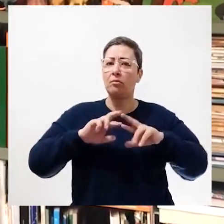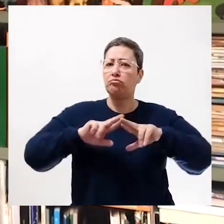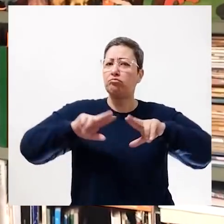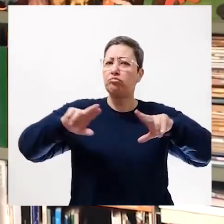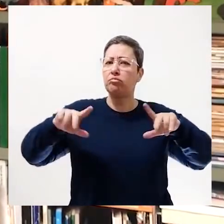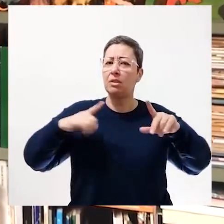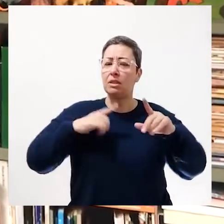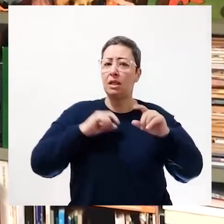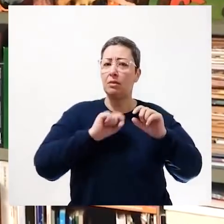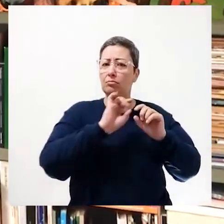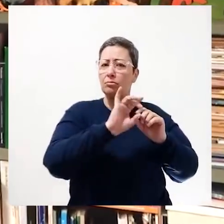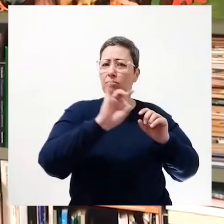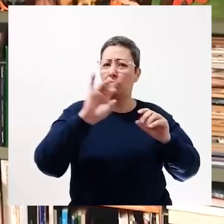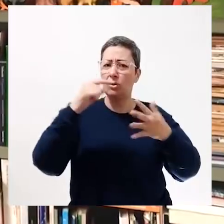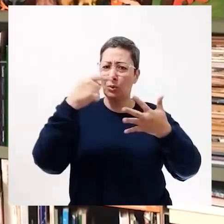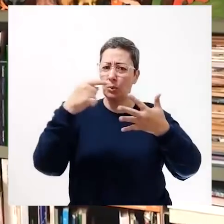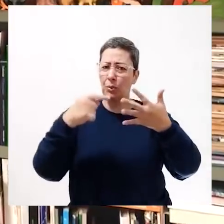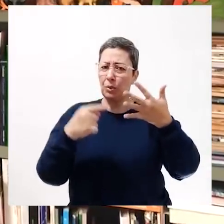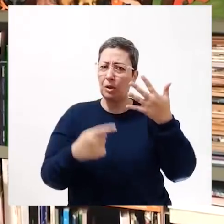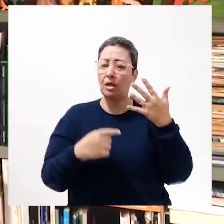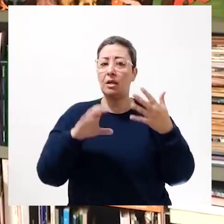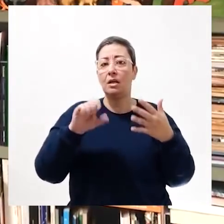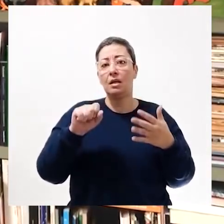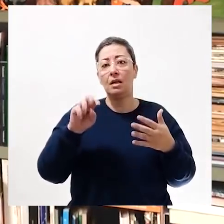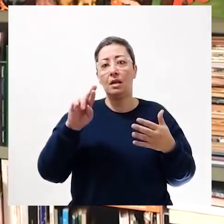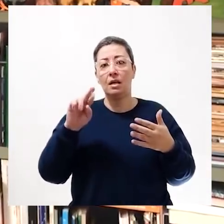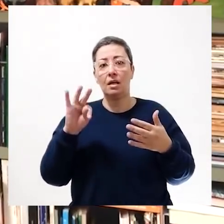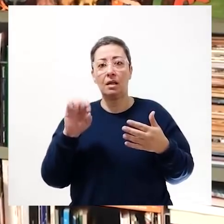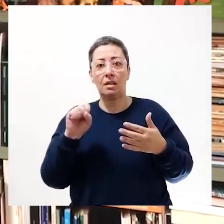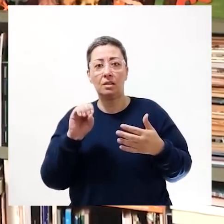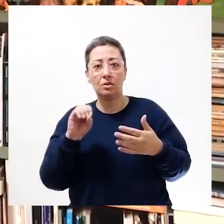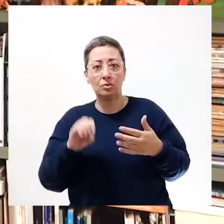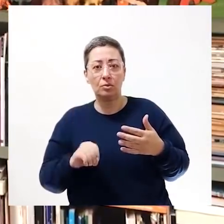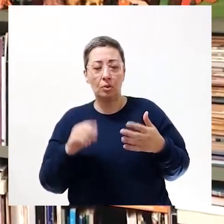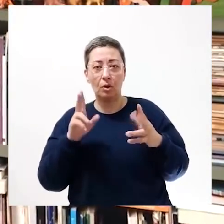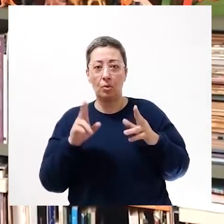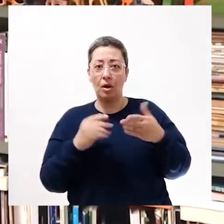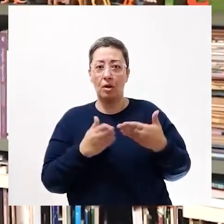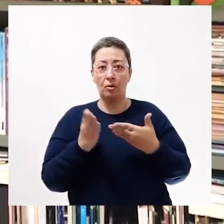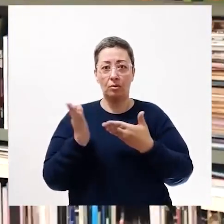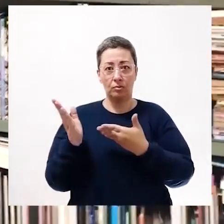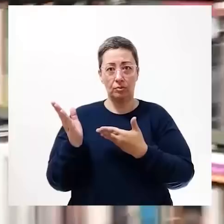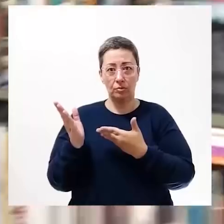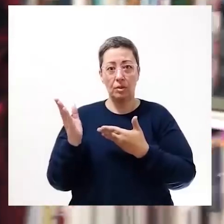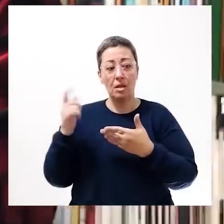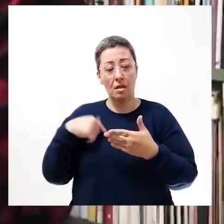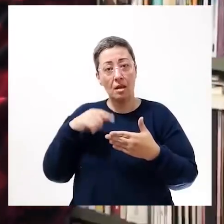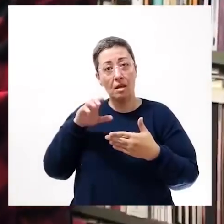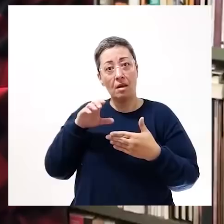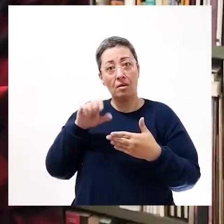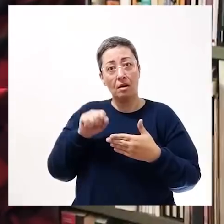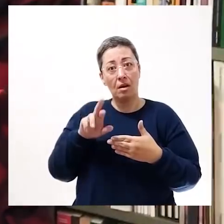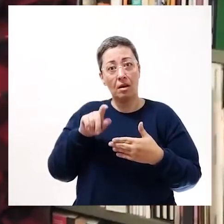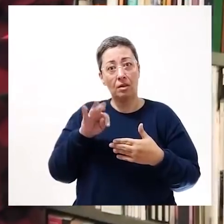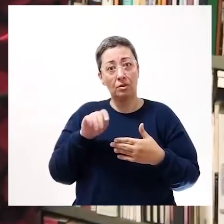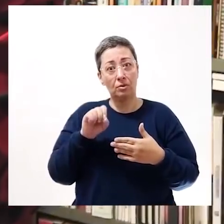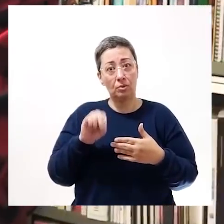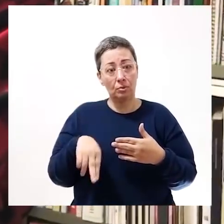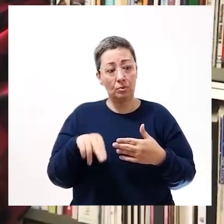o cartunista ele faz um pouquinho de cada coisa. Faz cartoon, né? Como tá aqui, né? Esse é um cartoon,